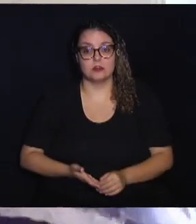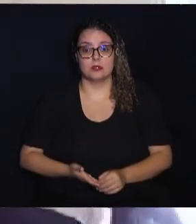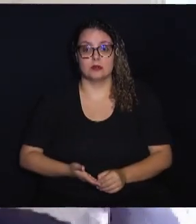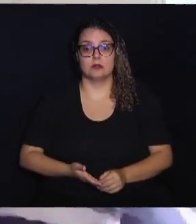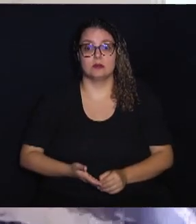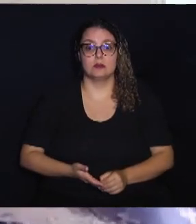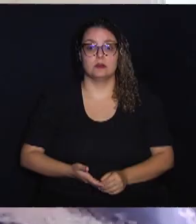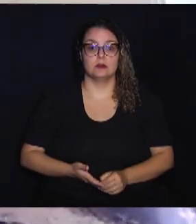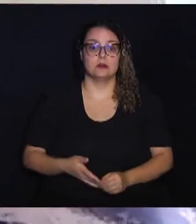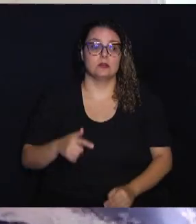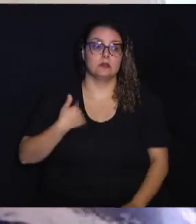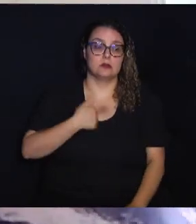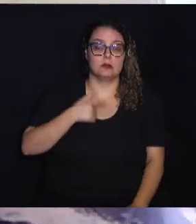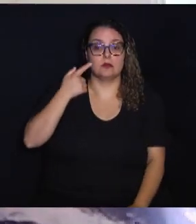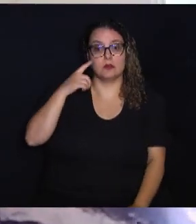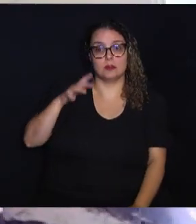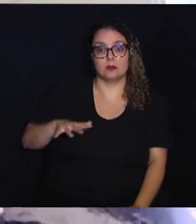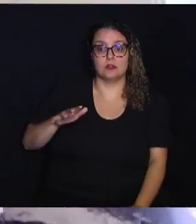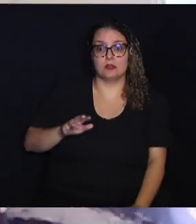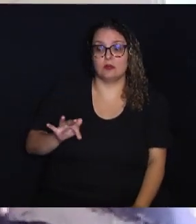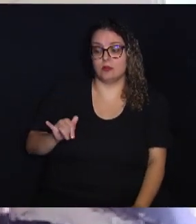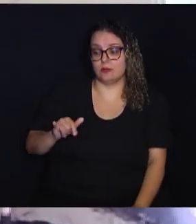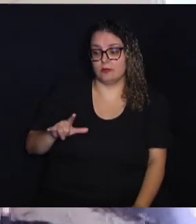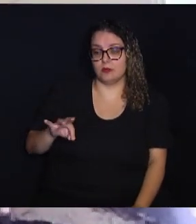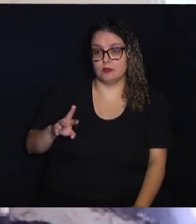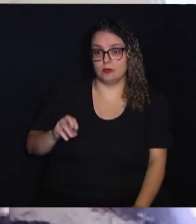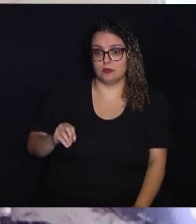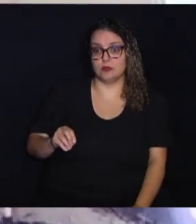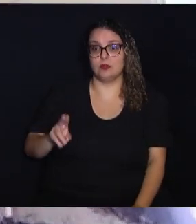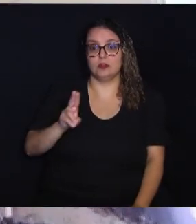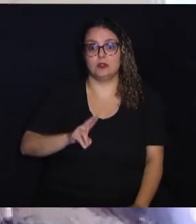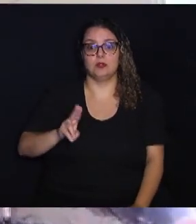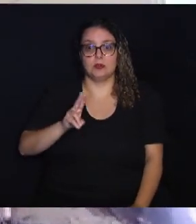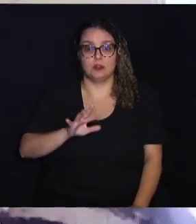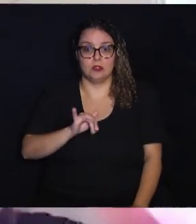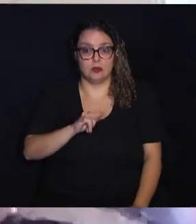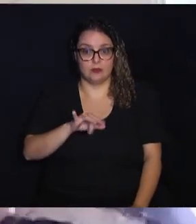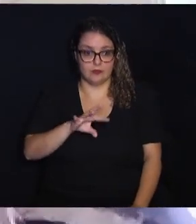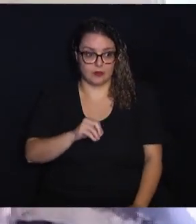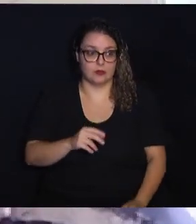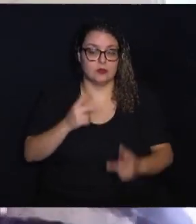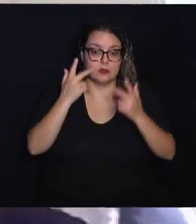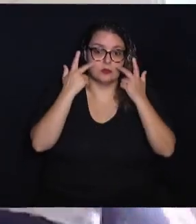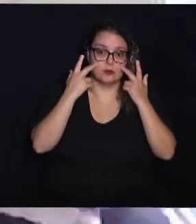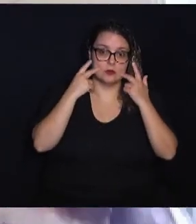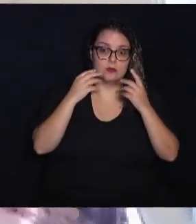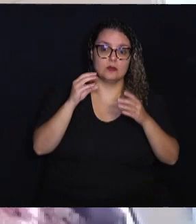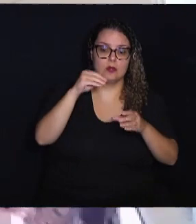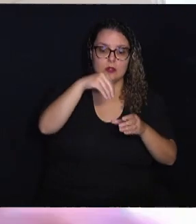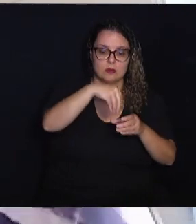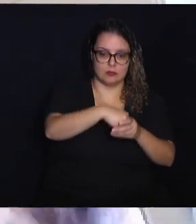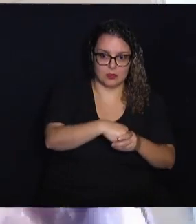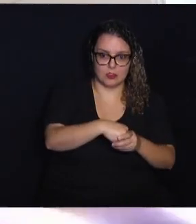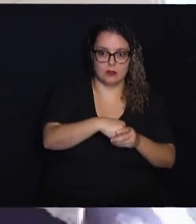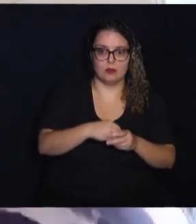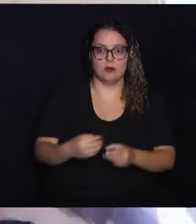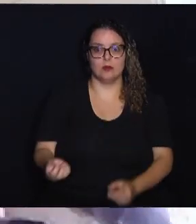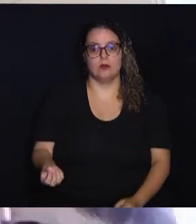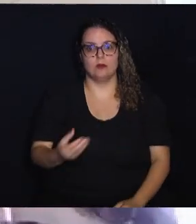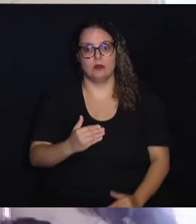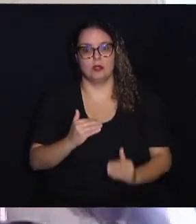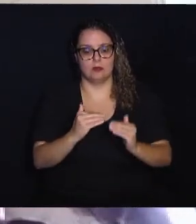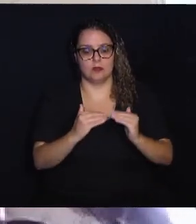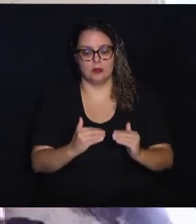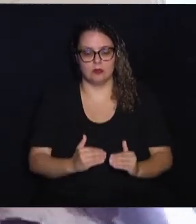tratamento. E então, a nossa ideia de usar um filtro é que a gente usaria um filtro convencional e só incorporaria uma